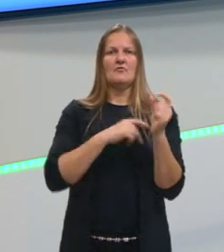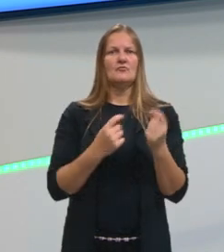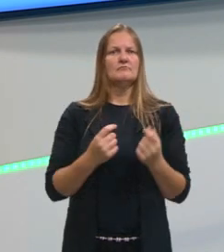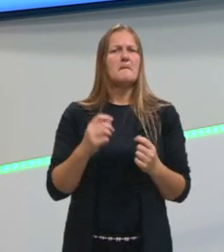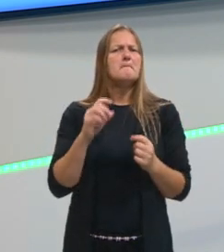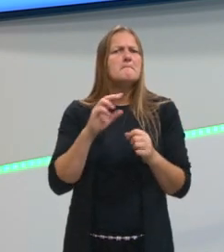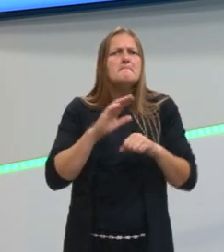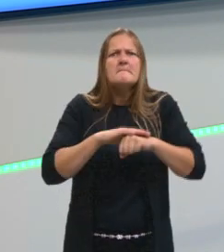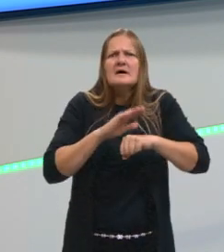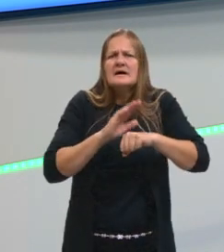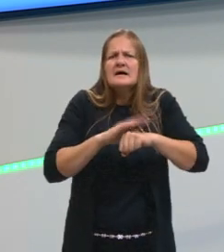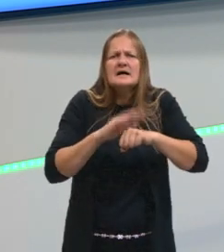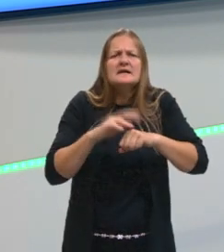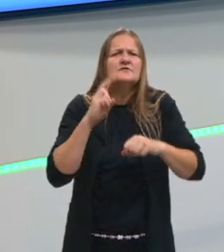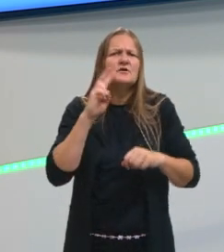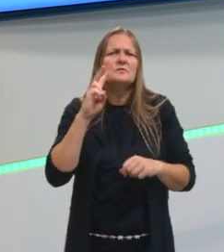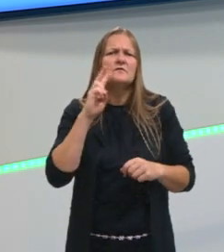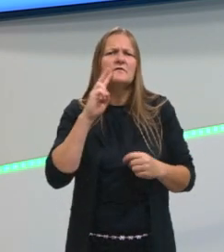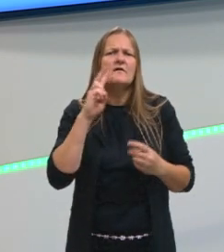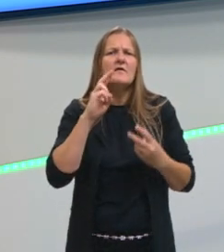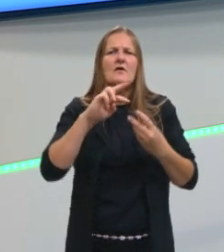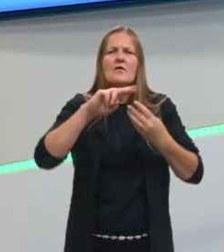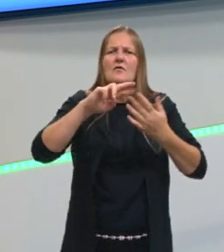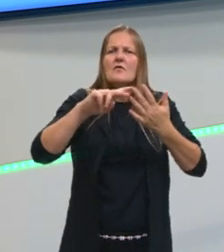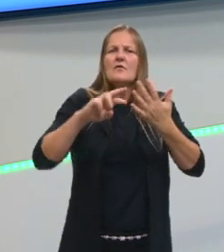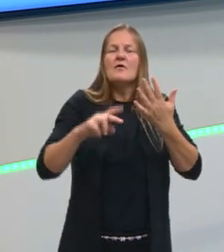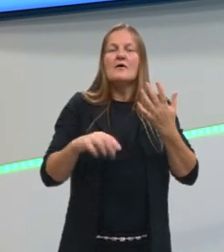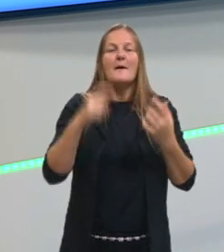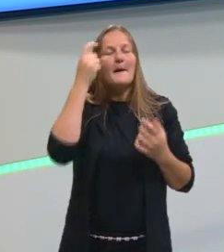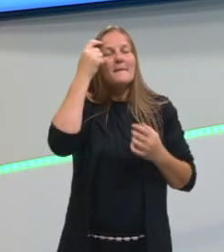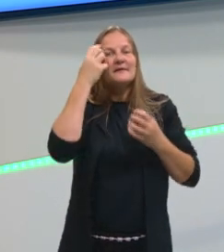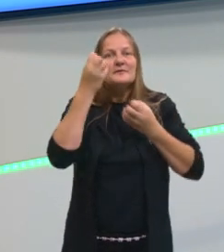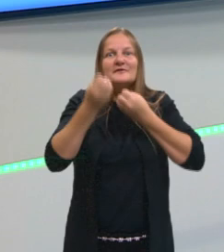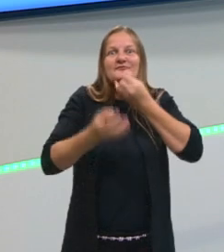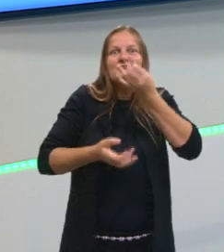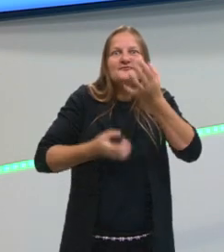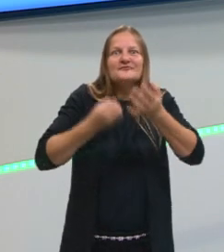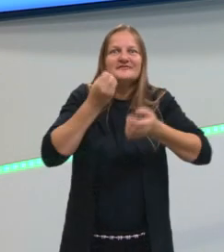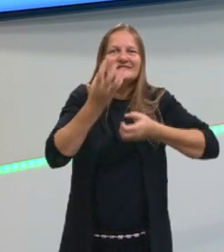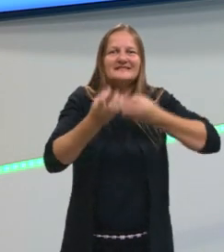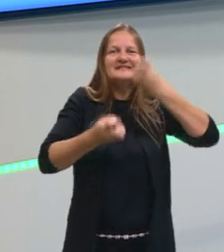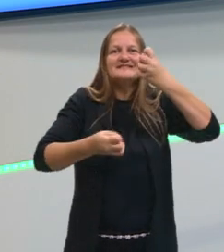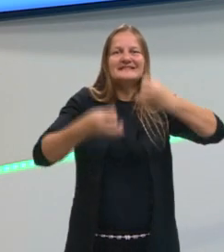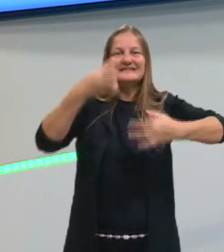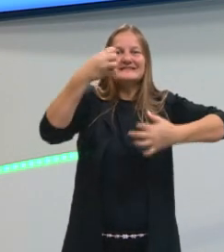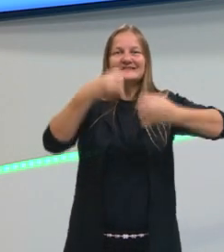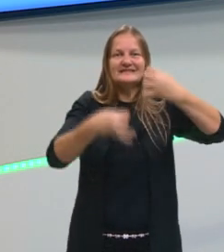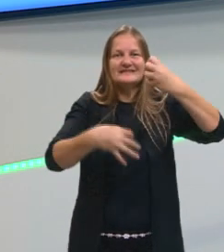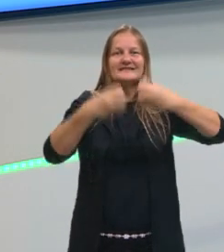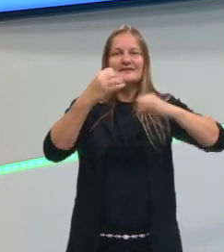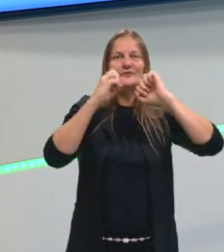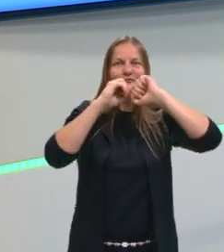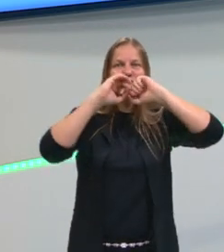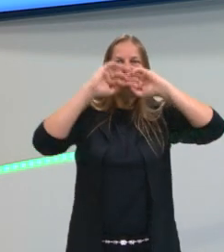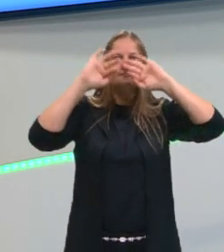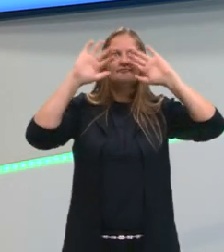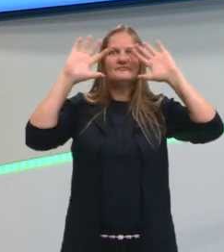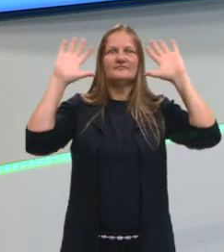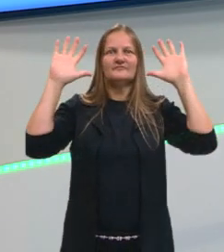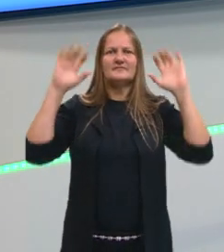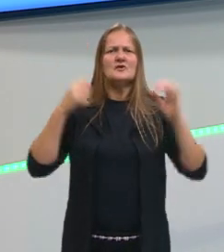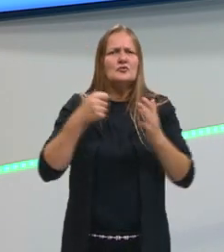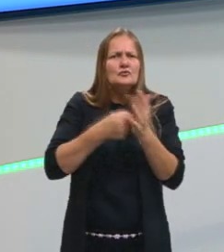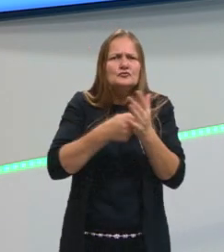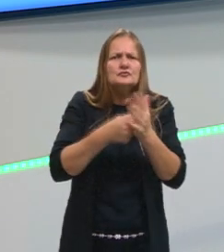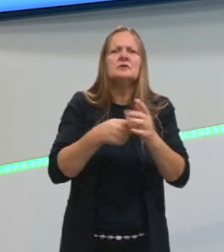rico for o vocabulário de um povo melhor vai ser a sua expressão melhor ele separar por compreender e melhor